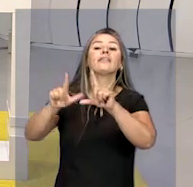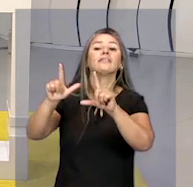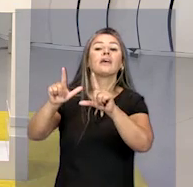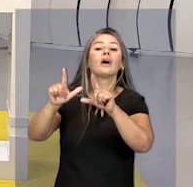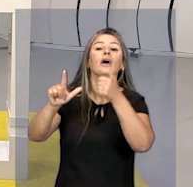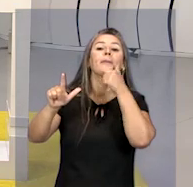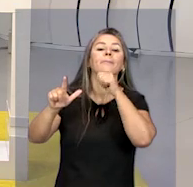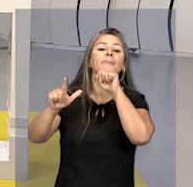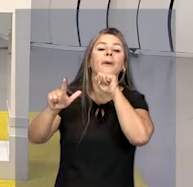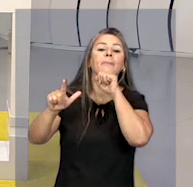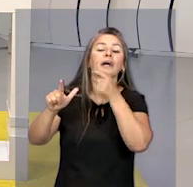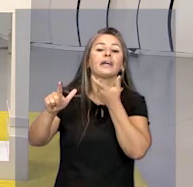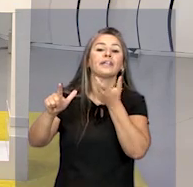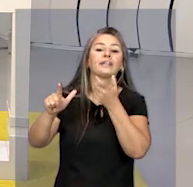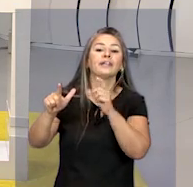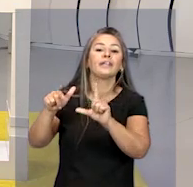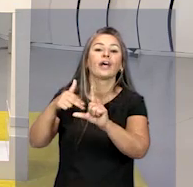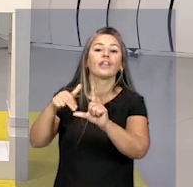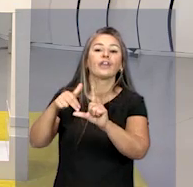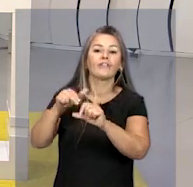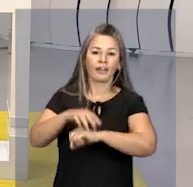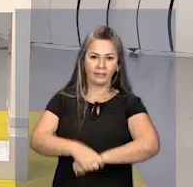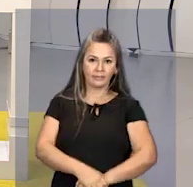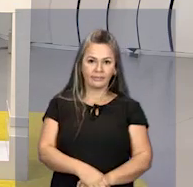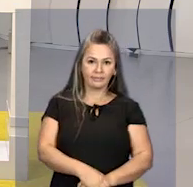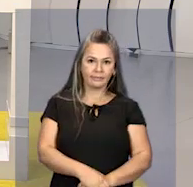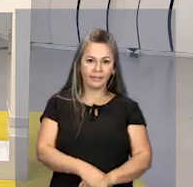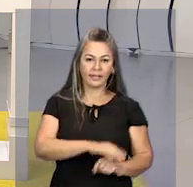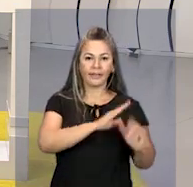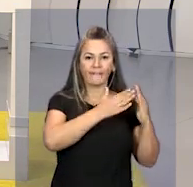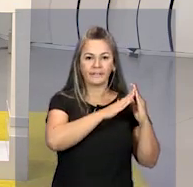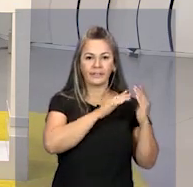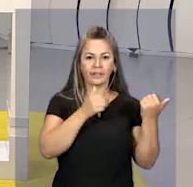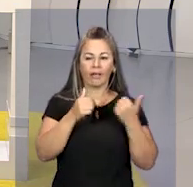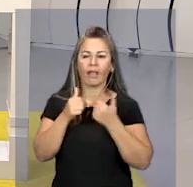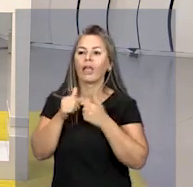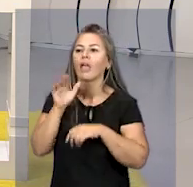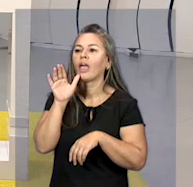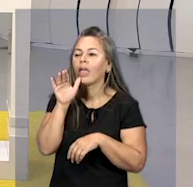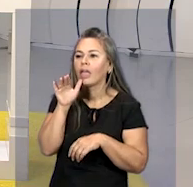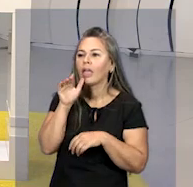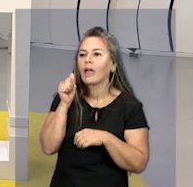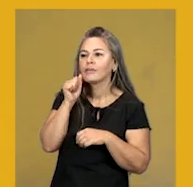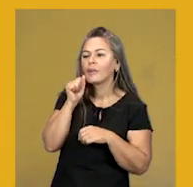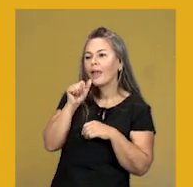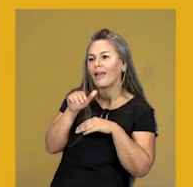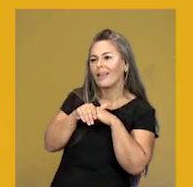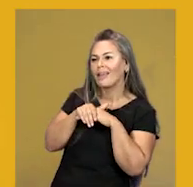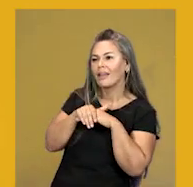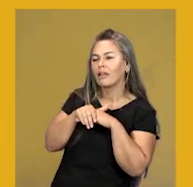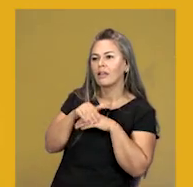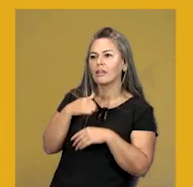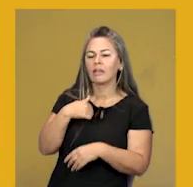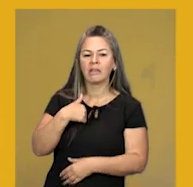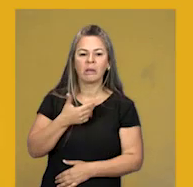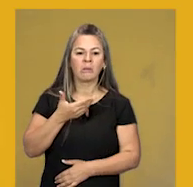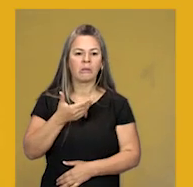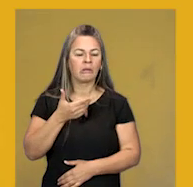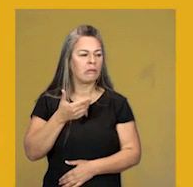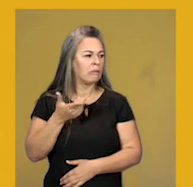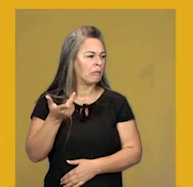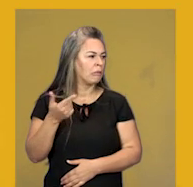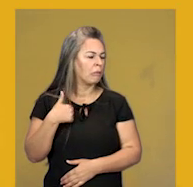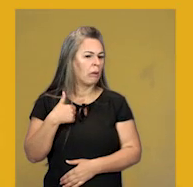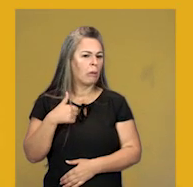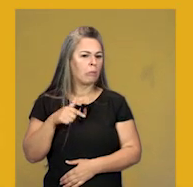colocava na novela porque a vizinha estava em casa e queria ver novela. E se reuniam após os anos 50, ali, anos 80, a gente